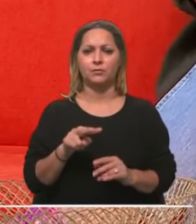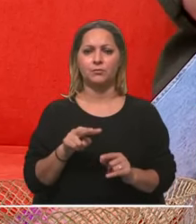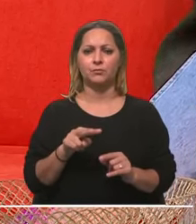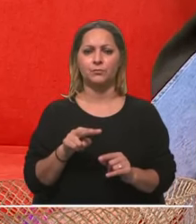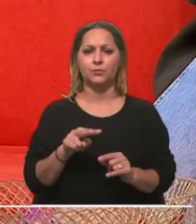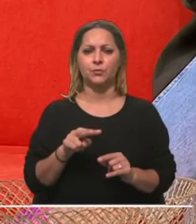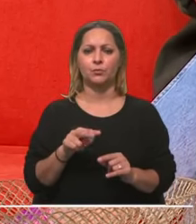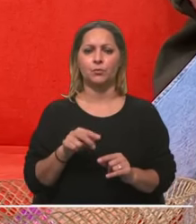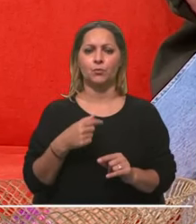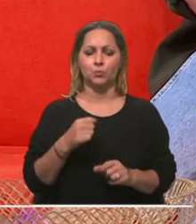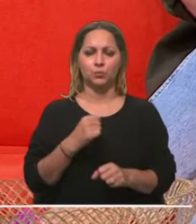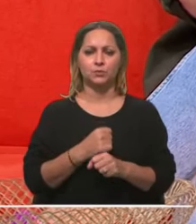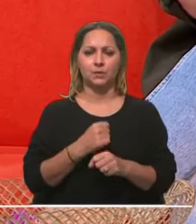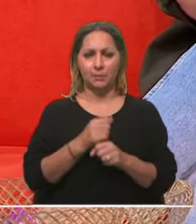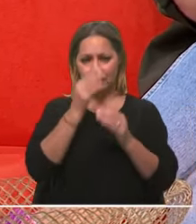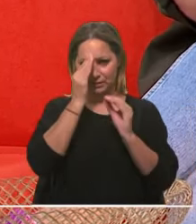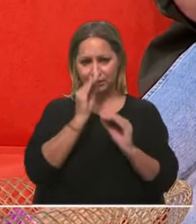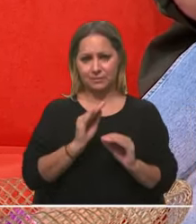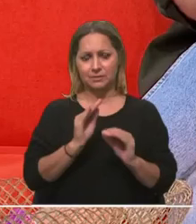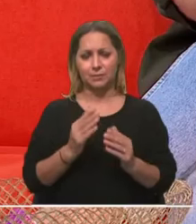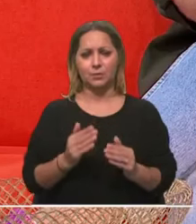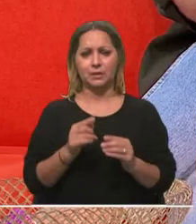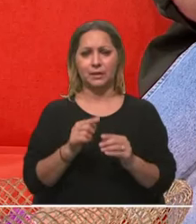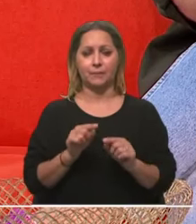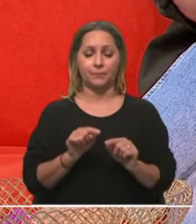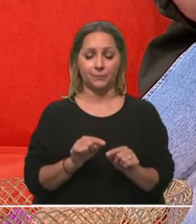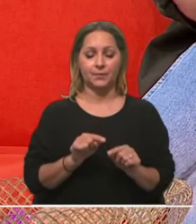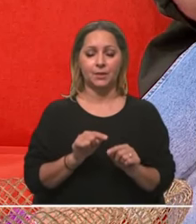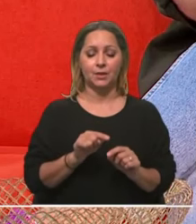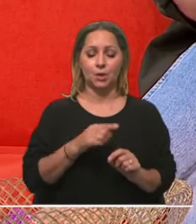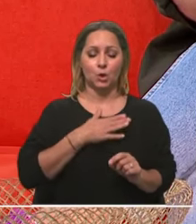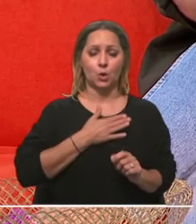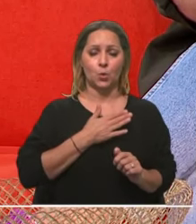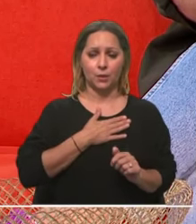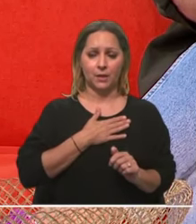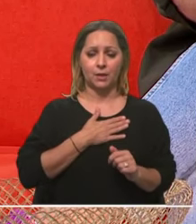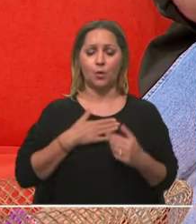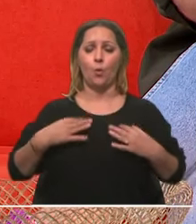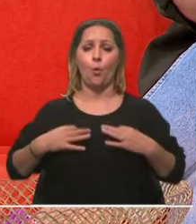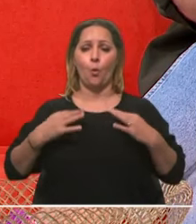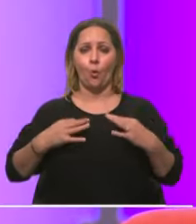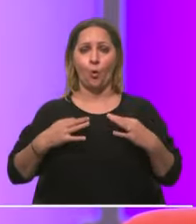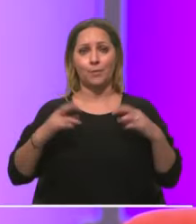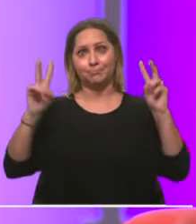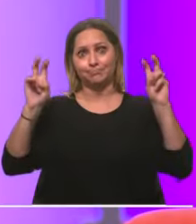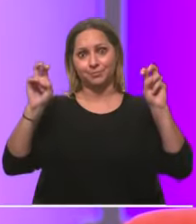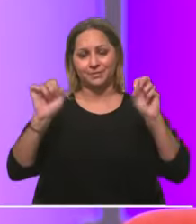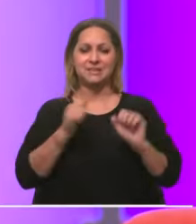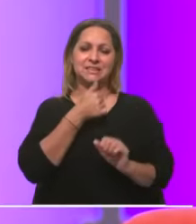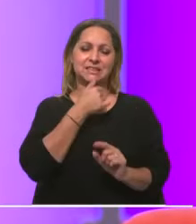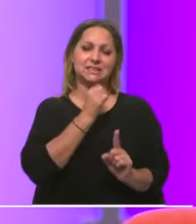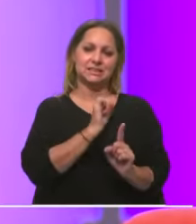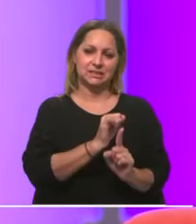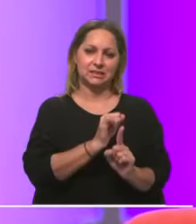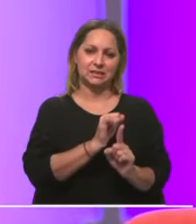um tremendo trabalho de pedagogia que é pelo facto de não se querer vestir a roupa que está convencionada para para